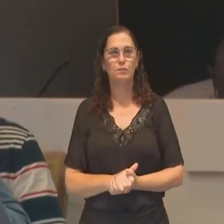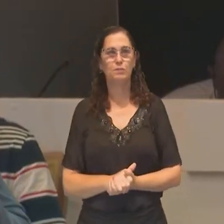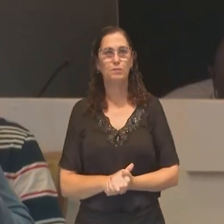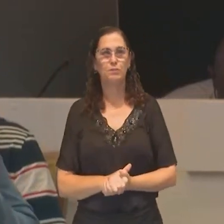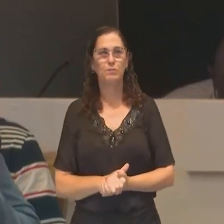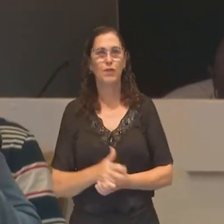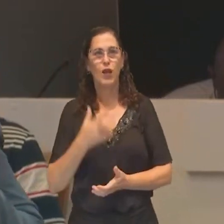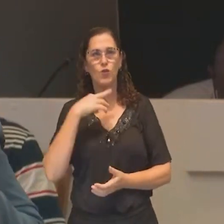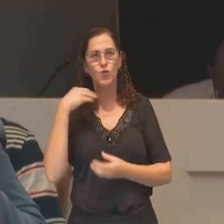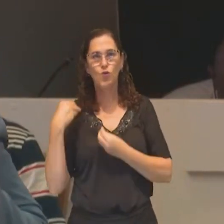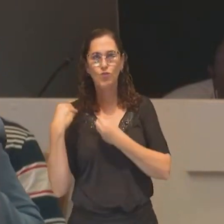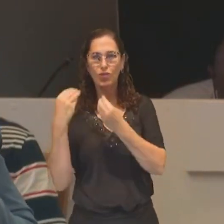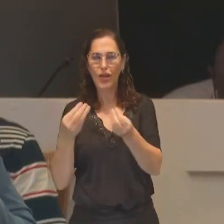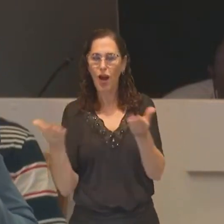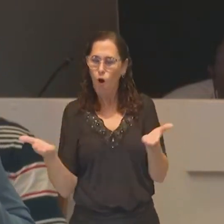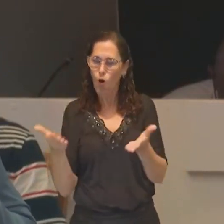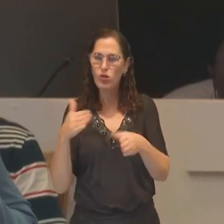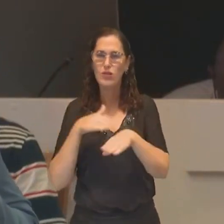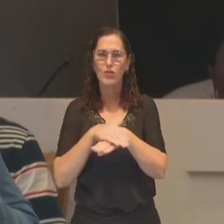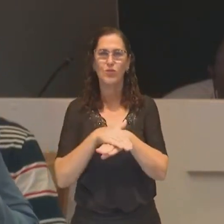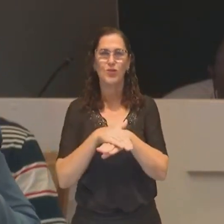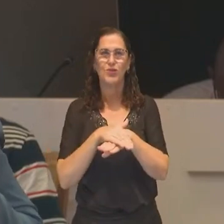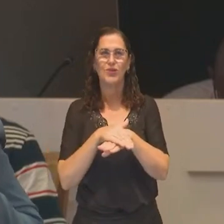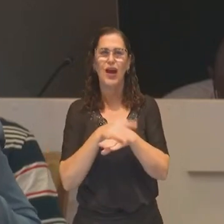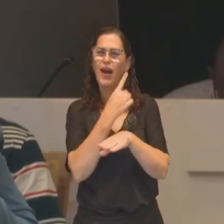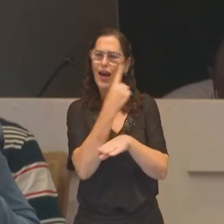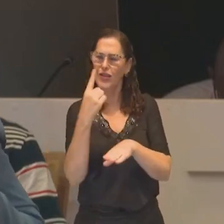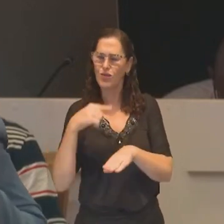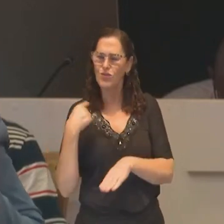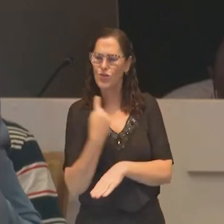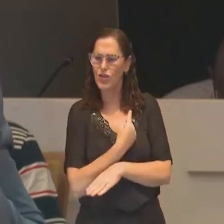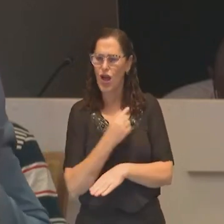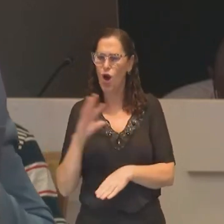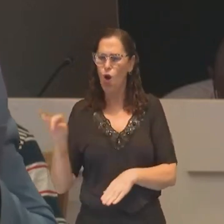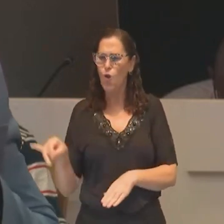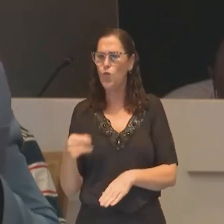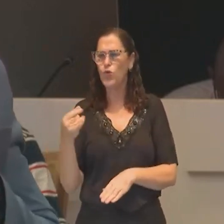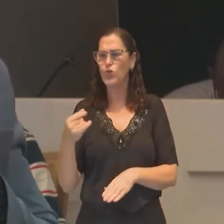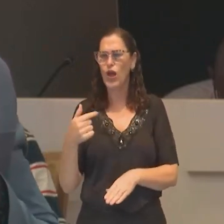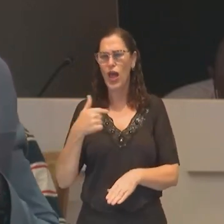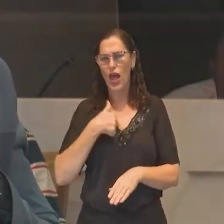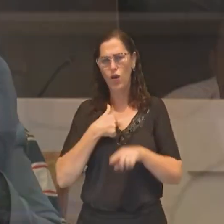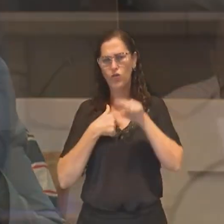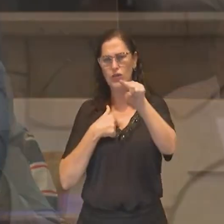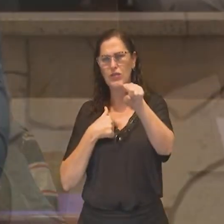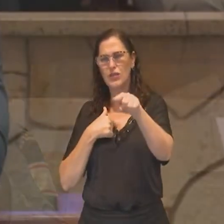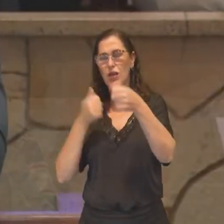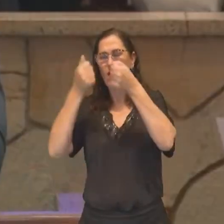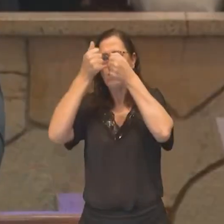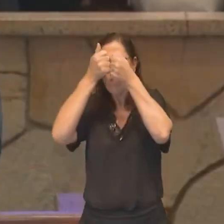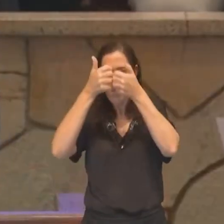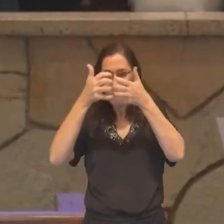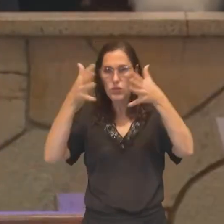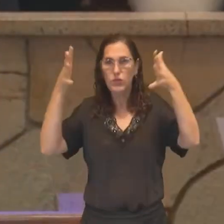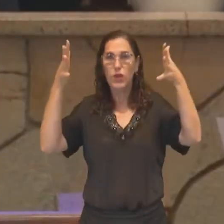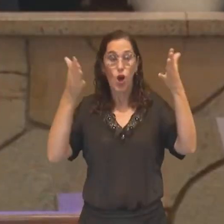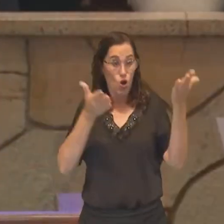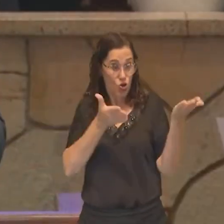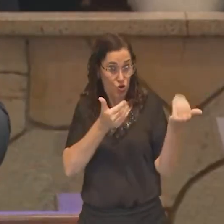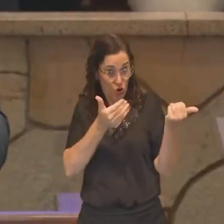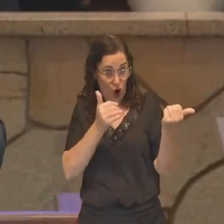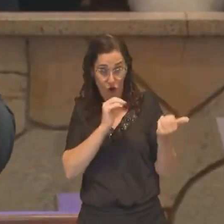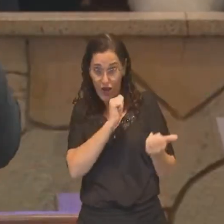Que o Senhor nos conceda essa noite, a cada um de nós, essa oportunidade, eu e você abrimos os nossos olhos, você jovem,